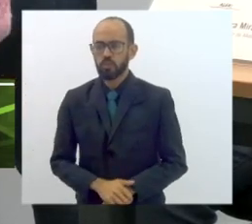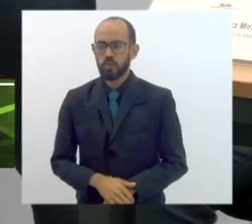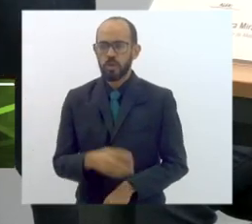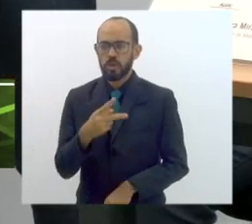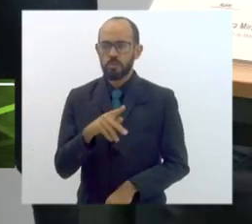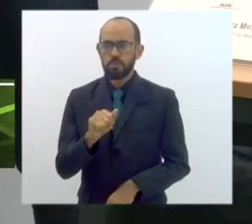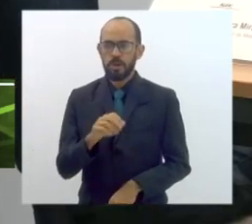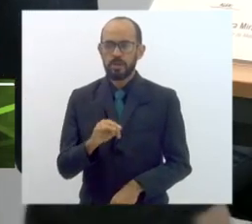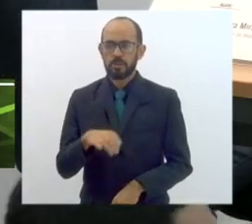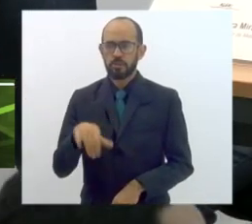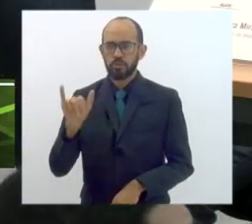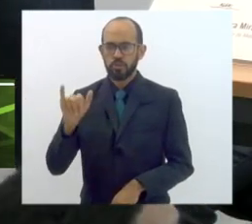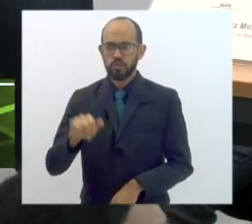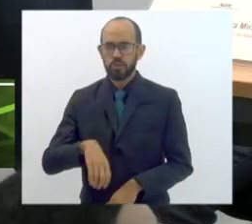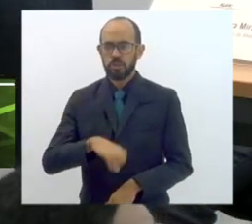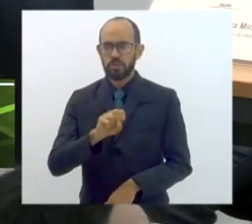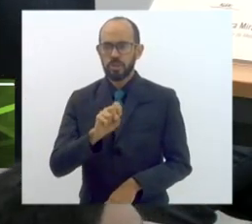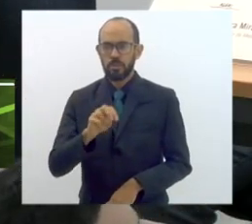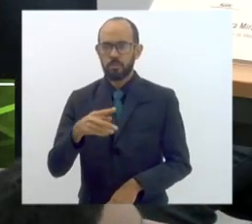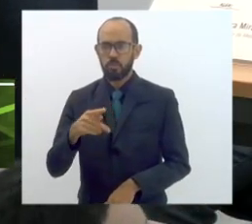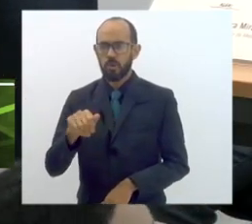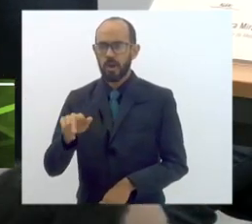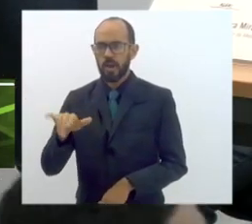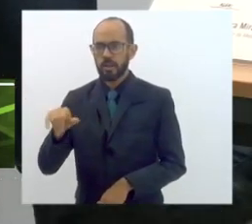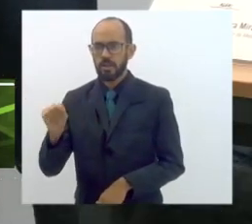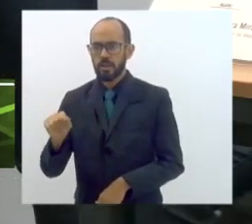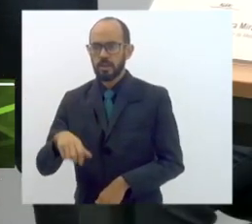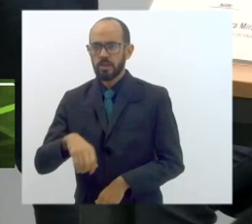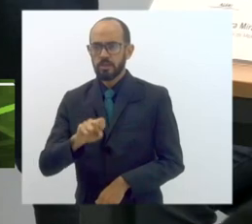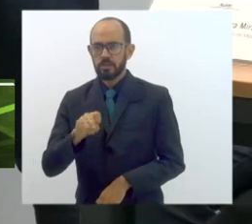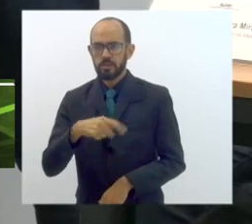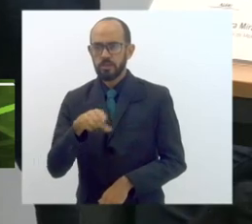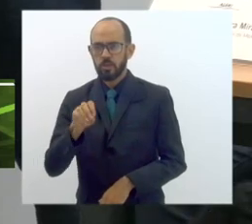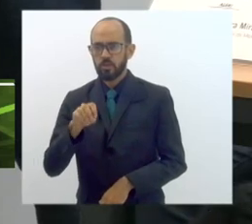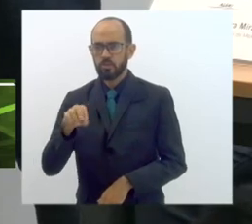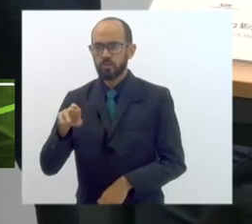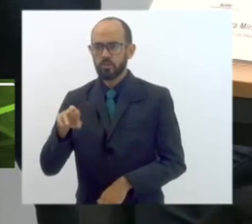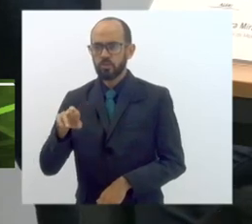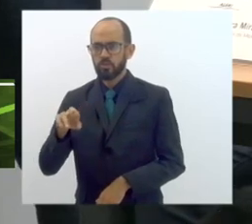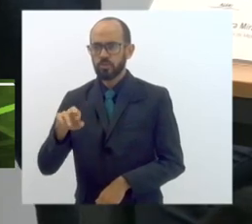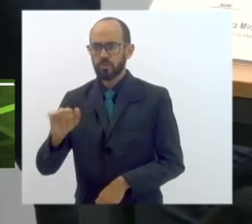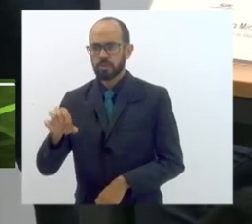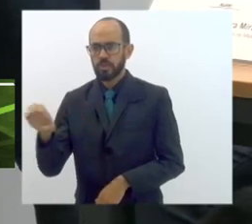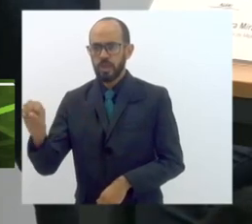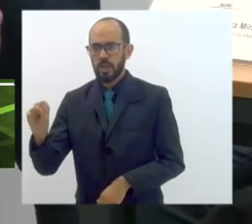Partido Alferes, Sapucaia, São José do Vale do Rio Preto, Três Rios,